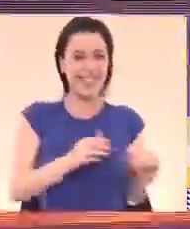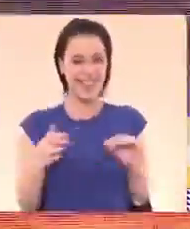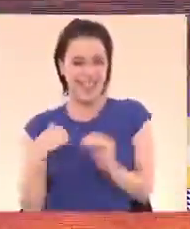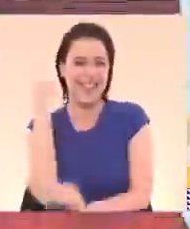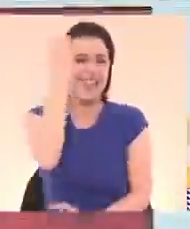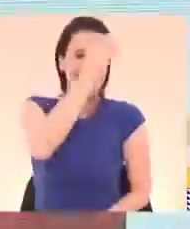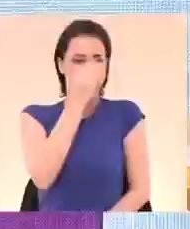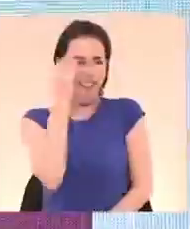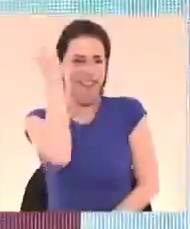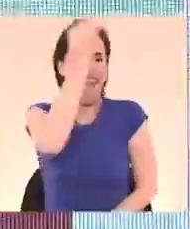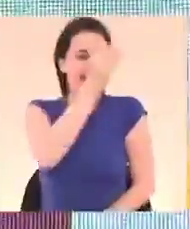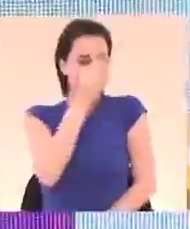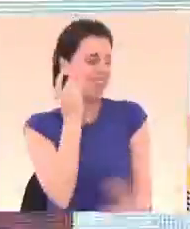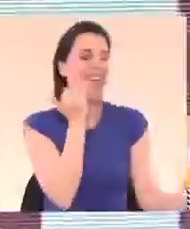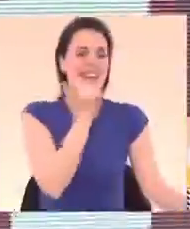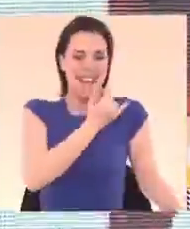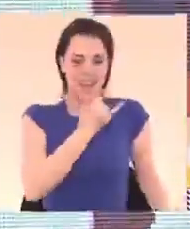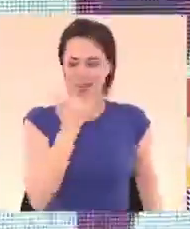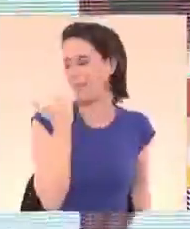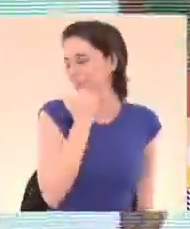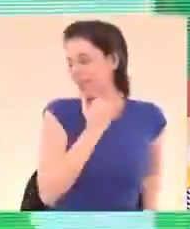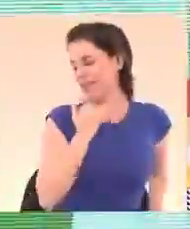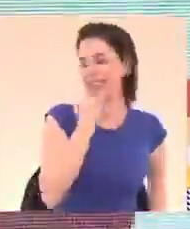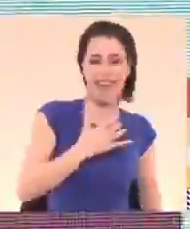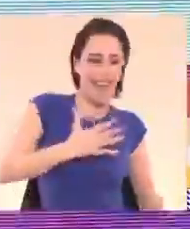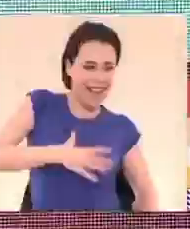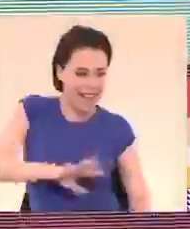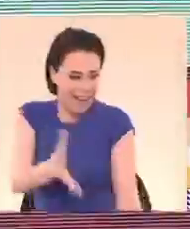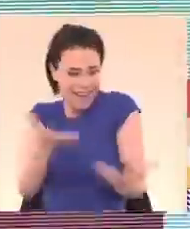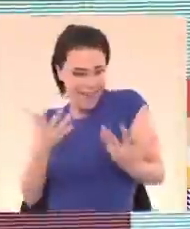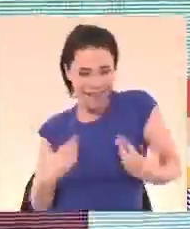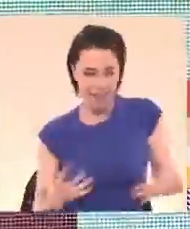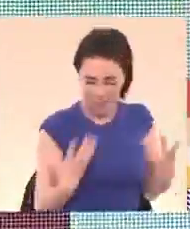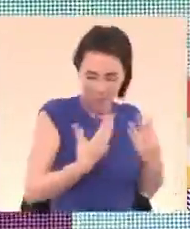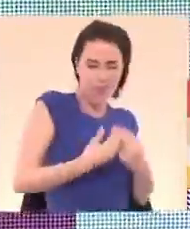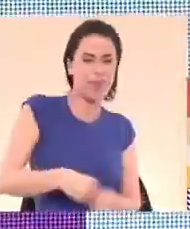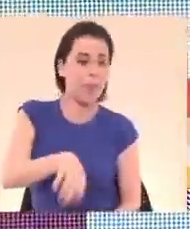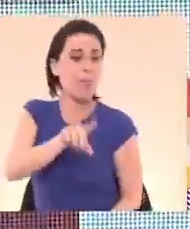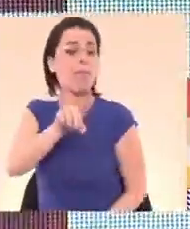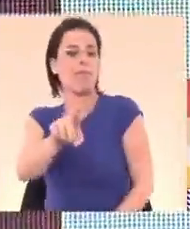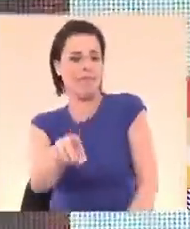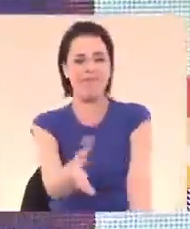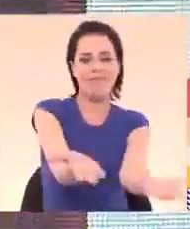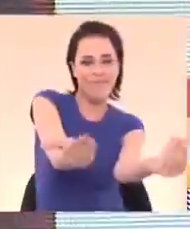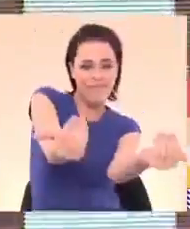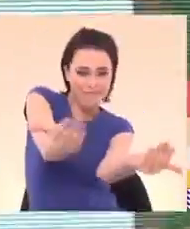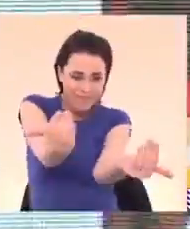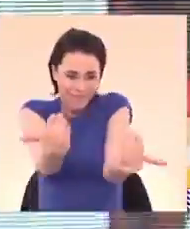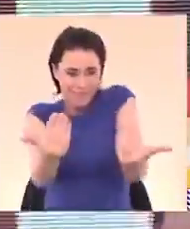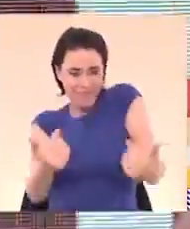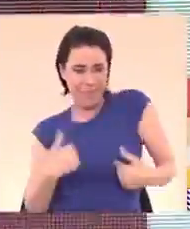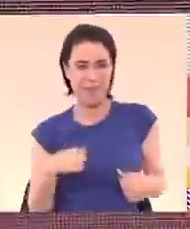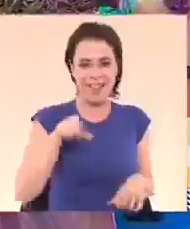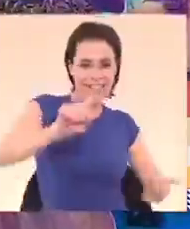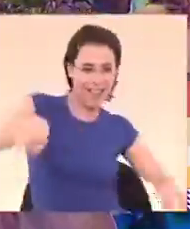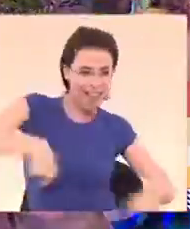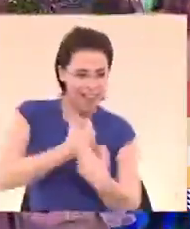Tenho saudades desse teu sorriso, como eu queria hoje estar contigo. Por isso vem que eu estou aqui para